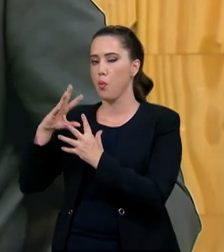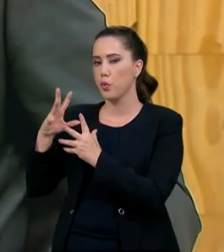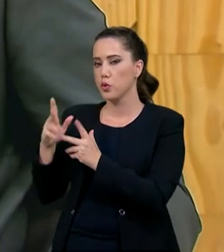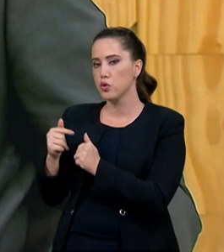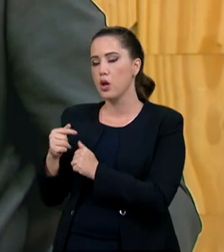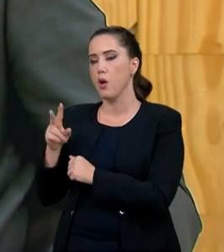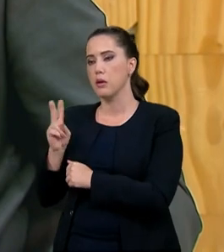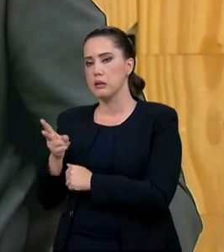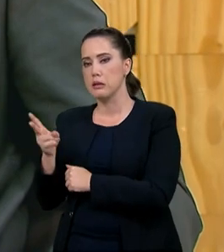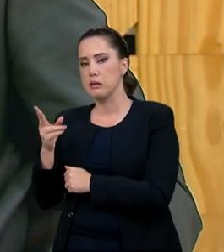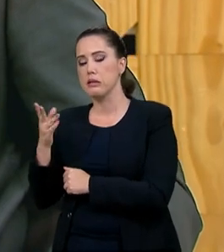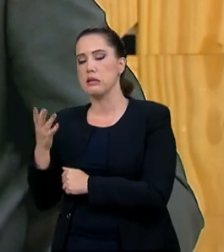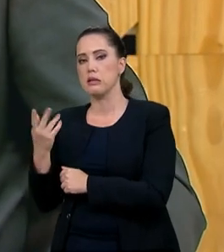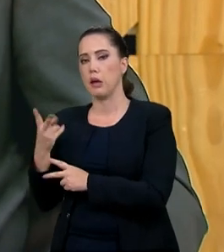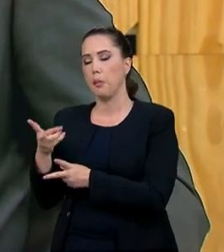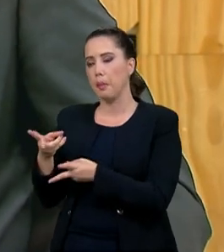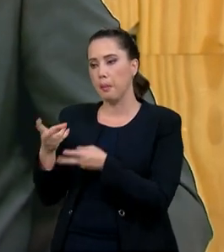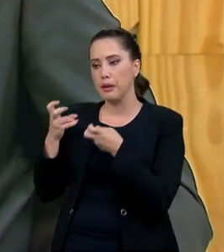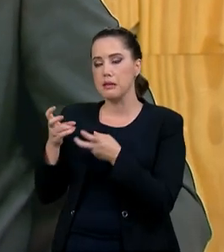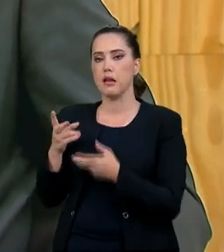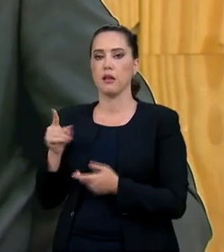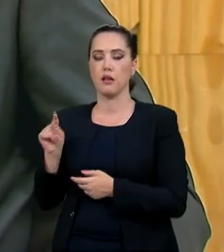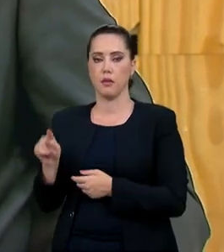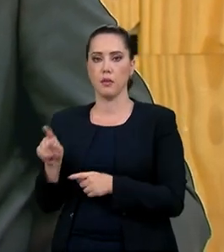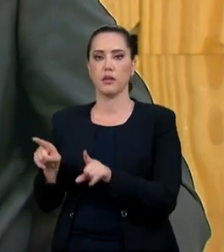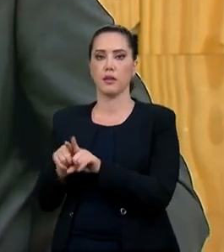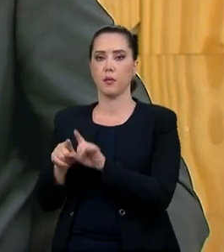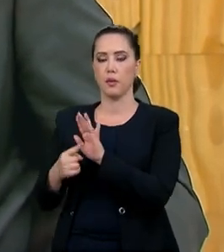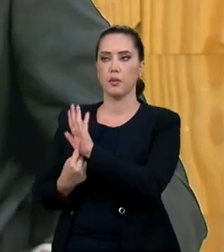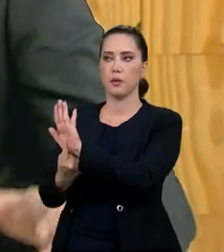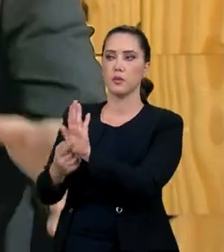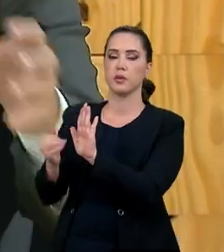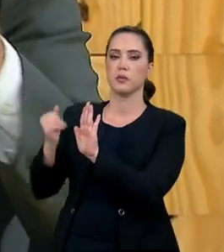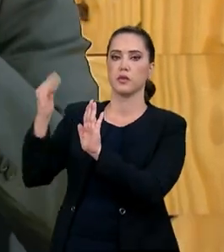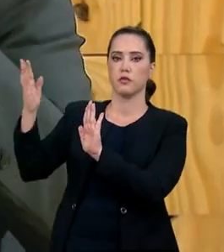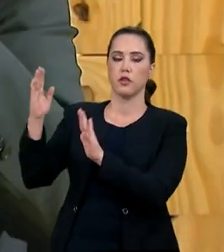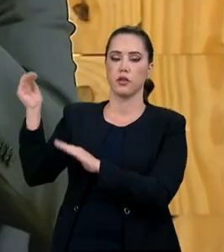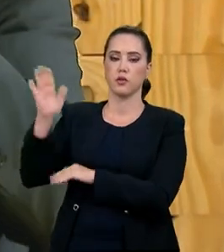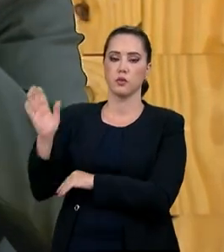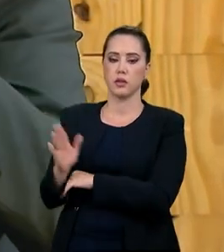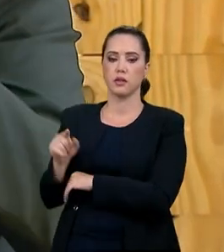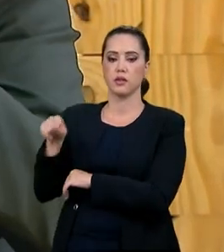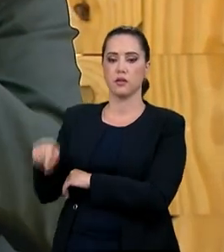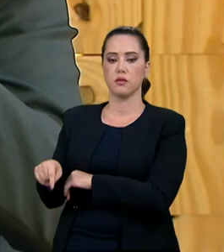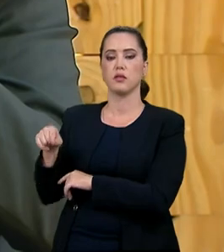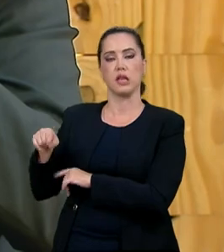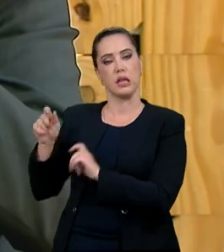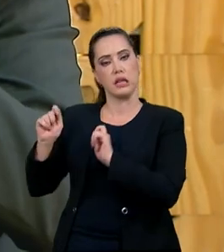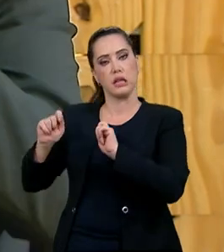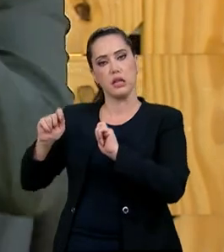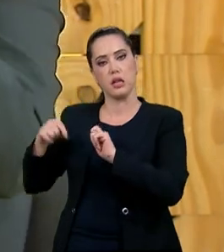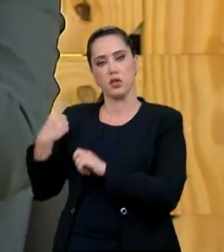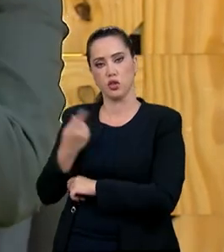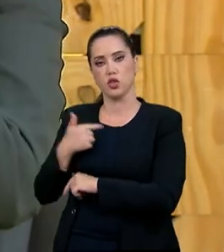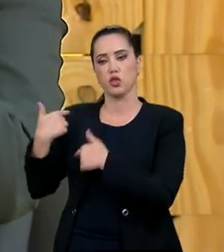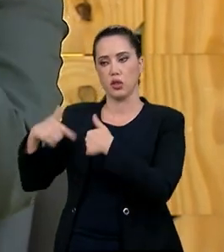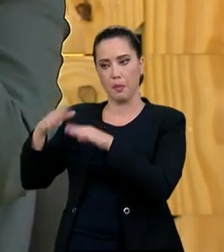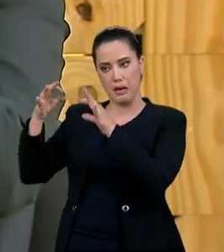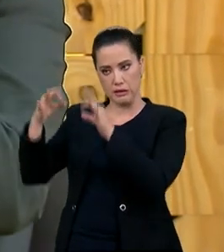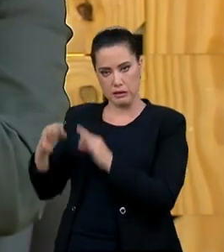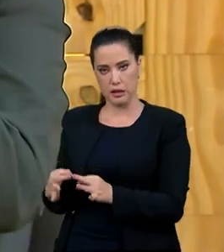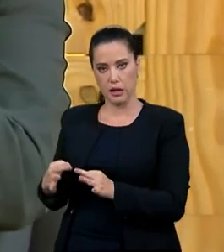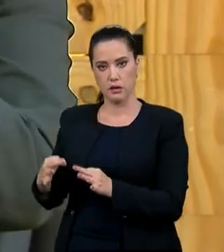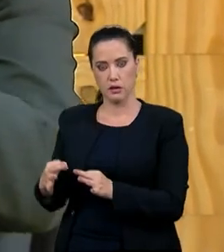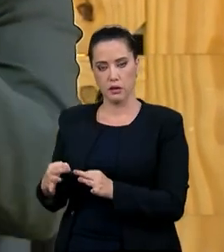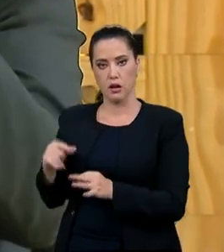um pouco sobre esse relatório, e também para mostrar para os investidores estrangeiros que o Brasil está fazendo dever de casa, essa questão